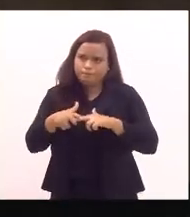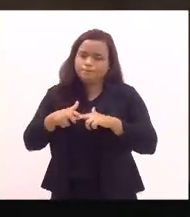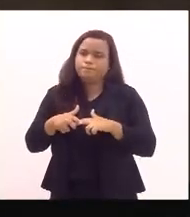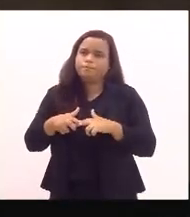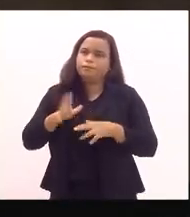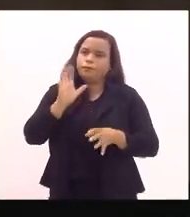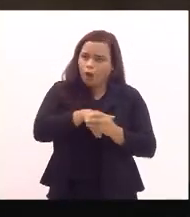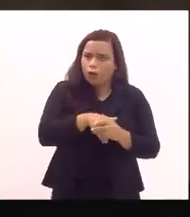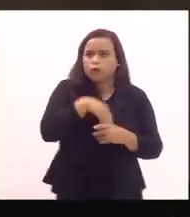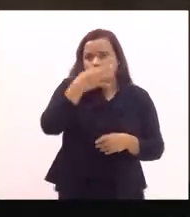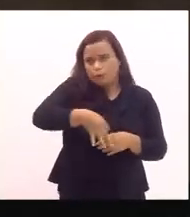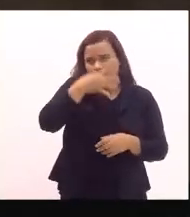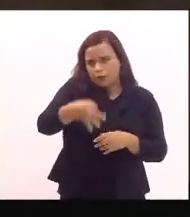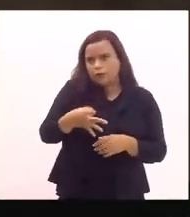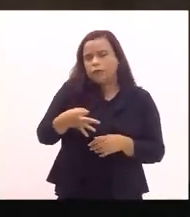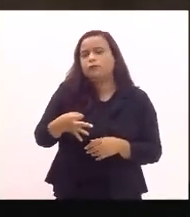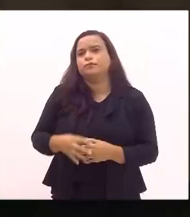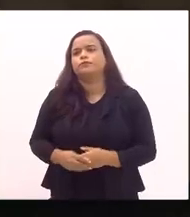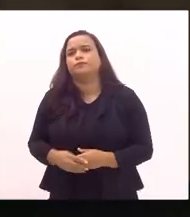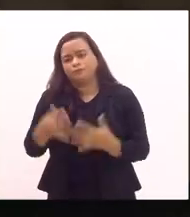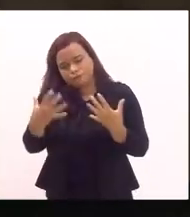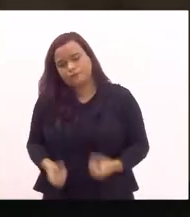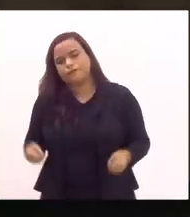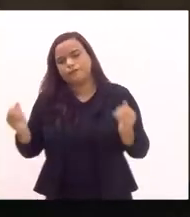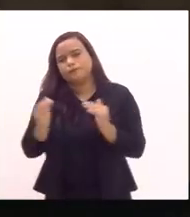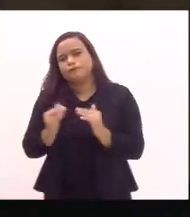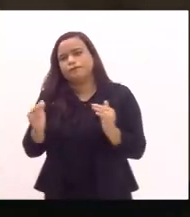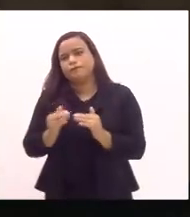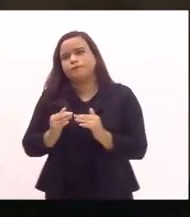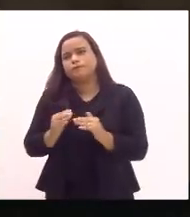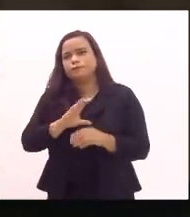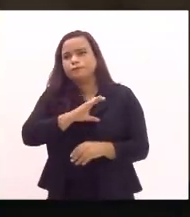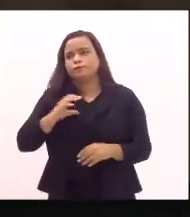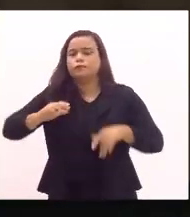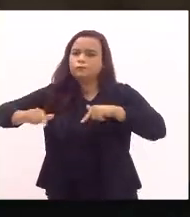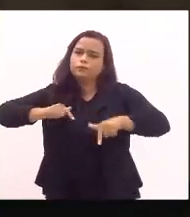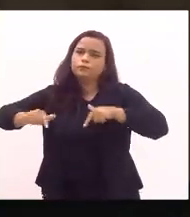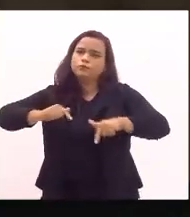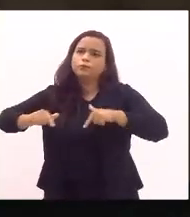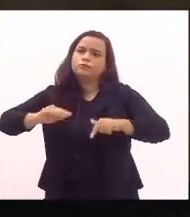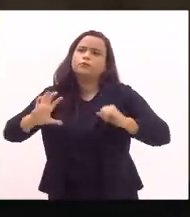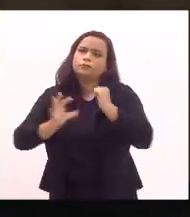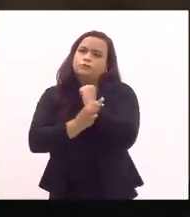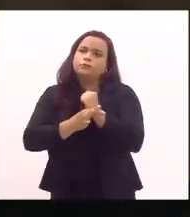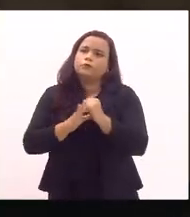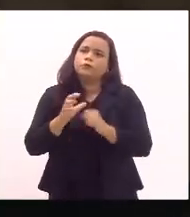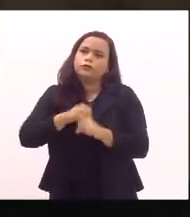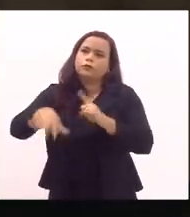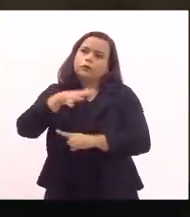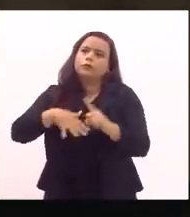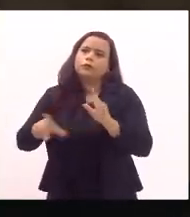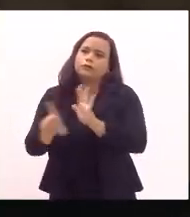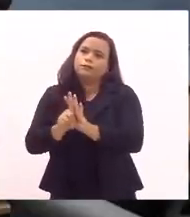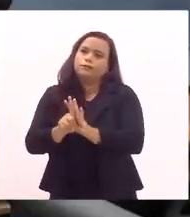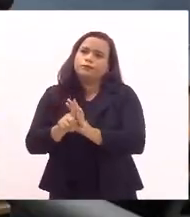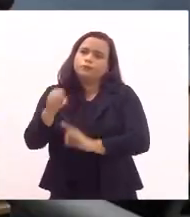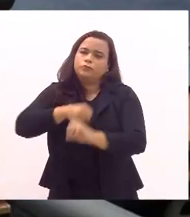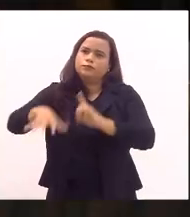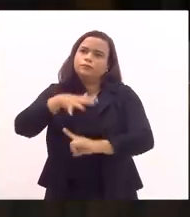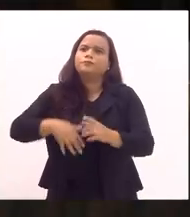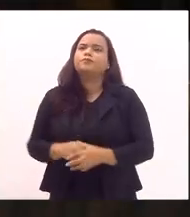do tanto do parecer quanto do voto favorável pela comissão de trabalho Seguridade Social legislação Social